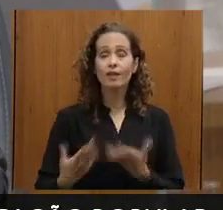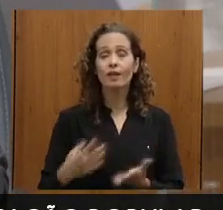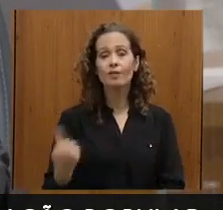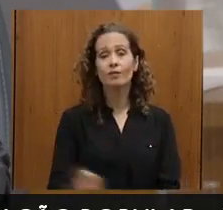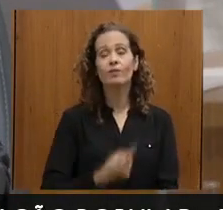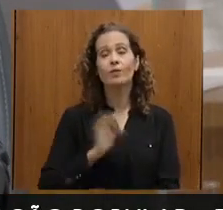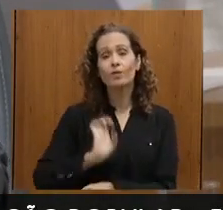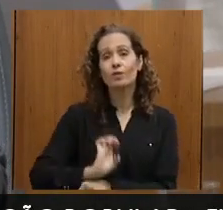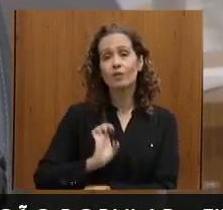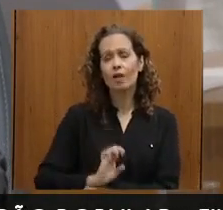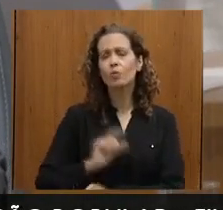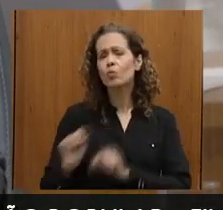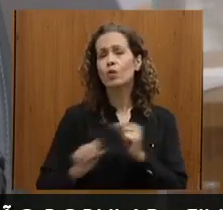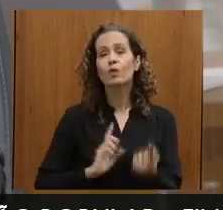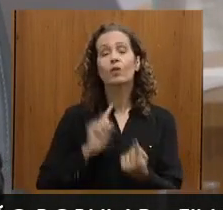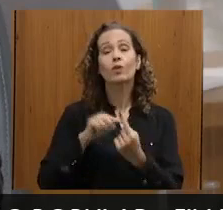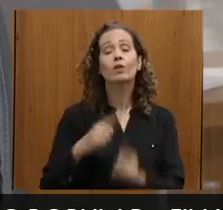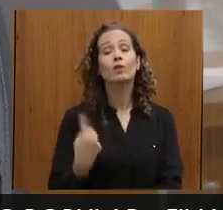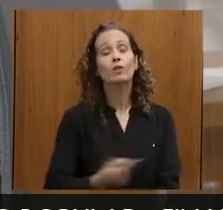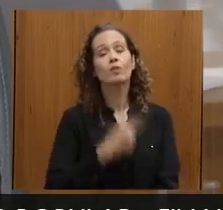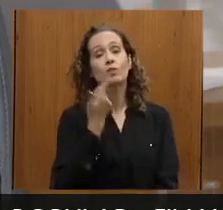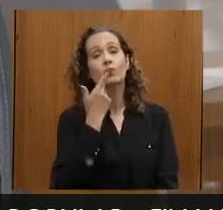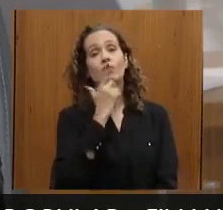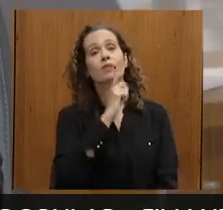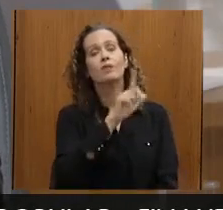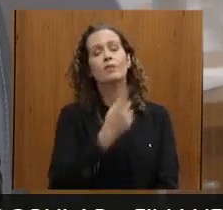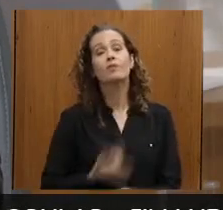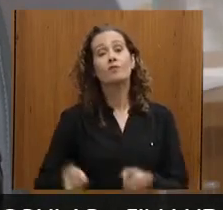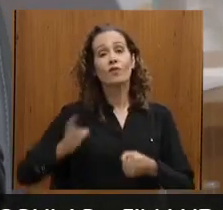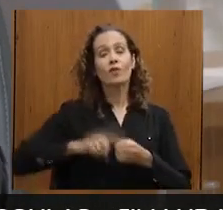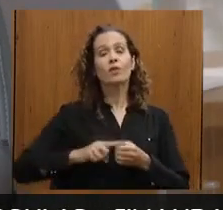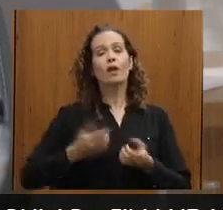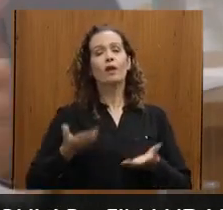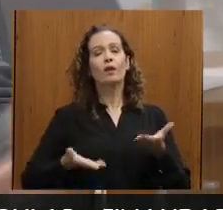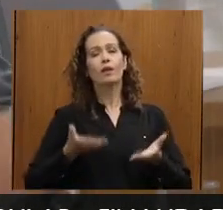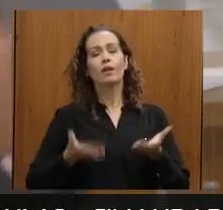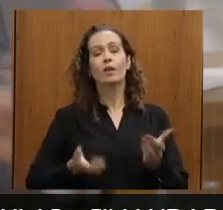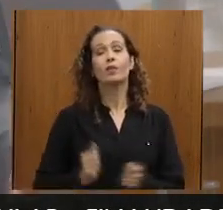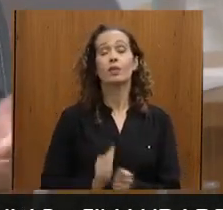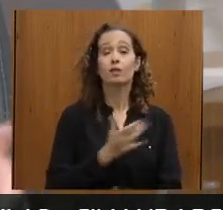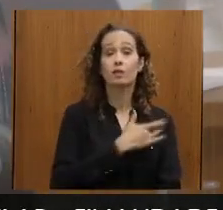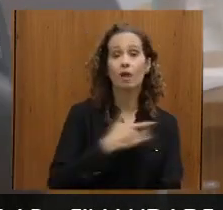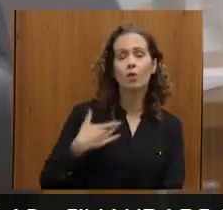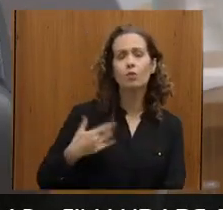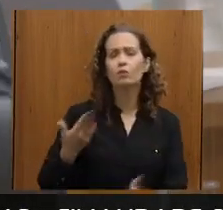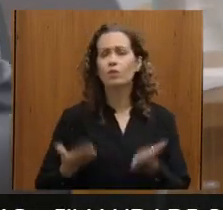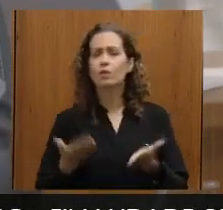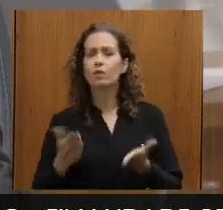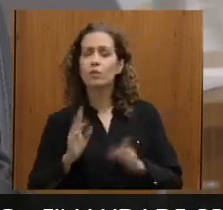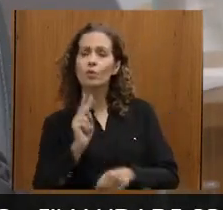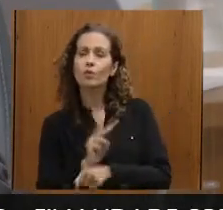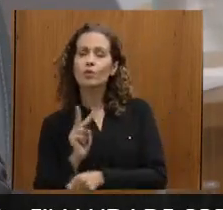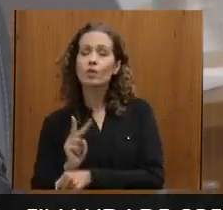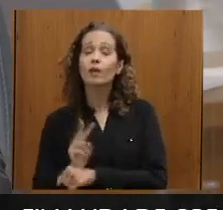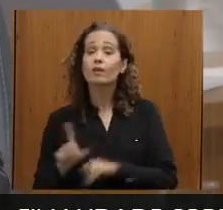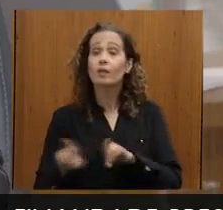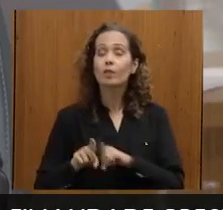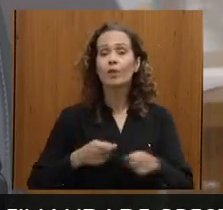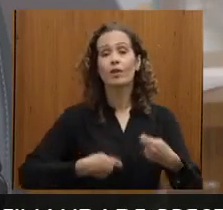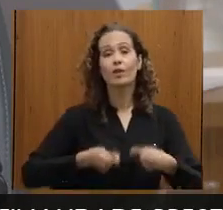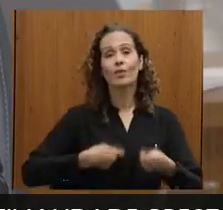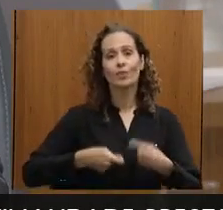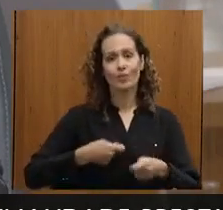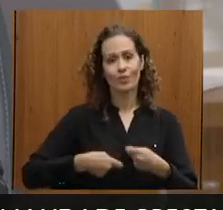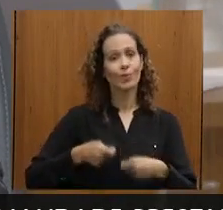Estado, para que a gente consiga finalmente ir retomando o equilíbrio entre a saúde e o cuidado, mas também a economia.